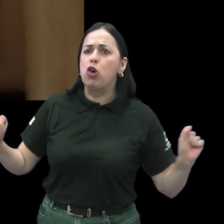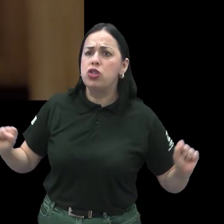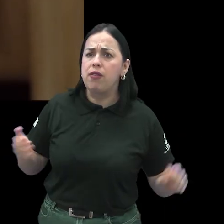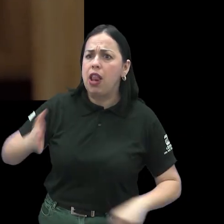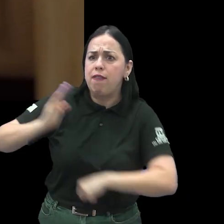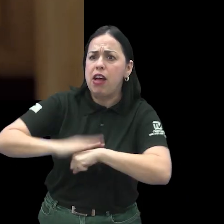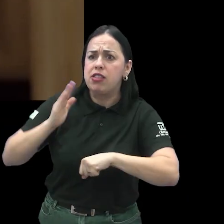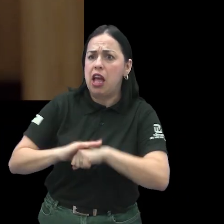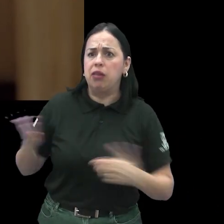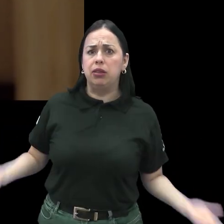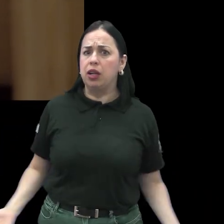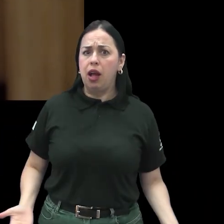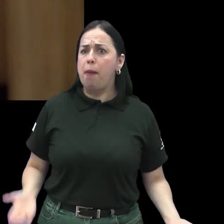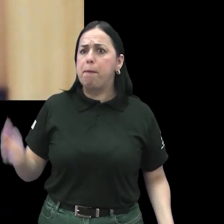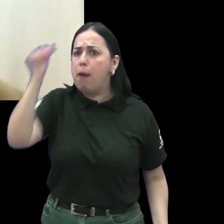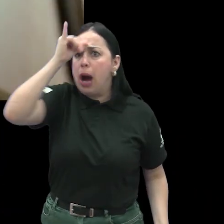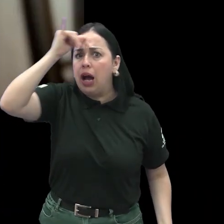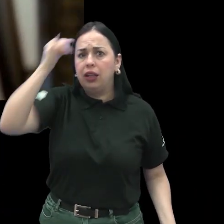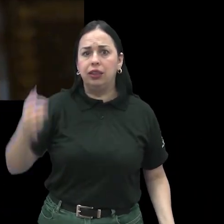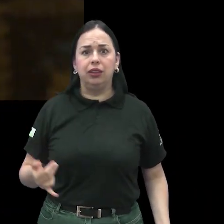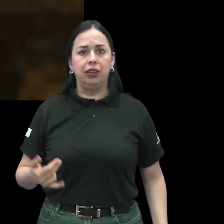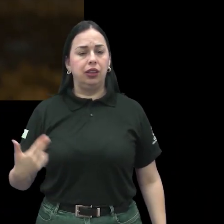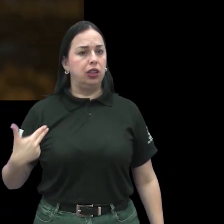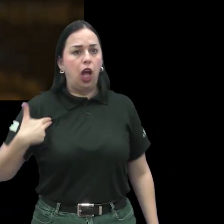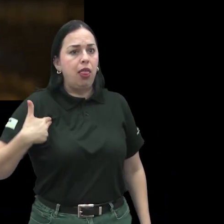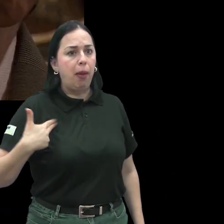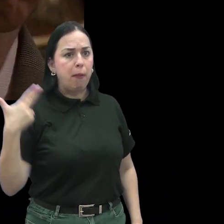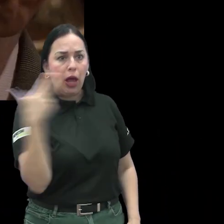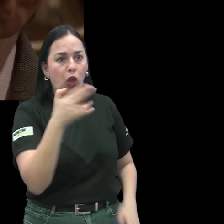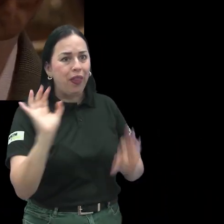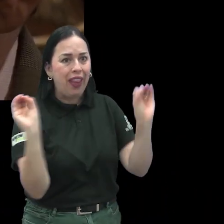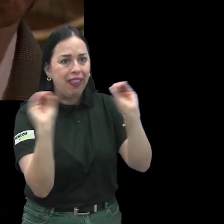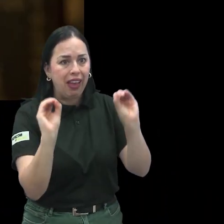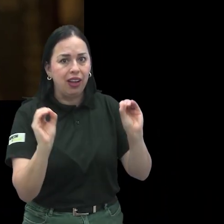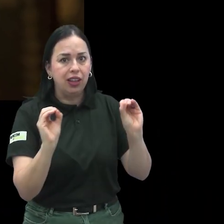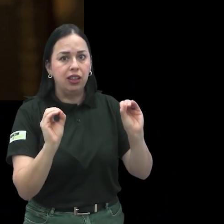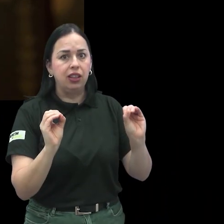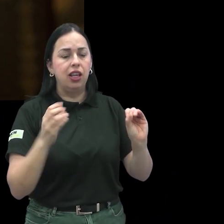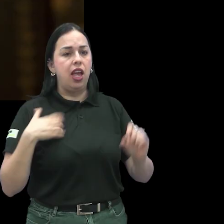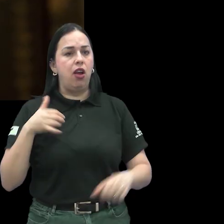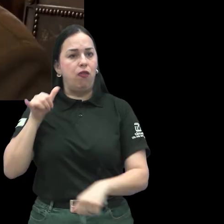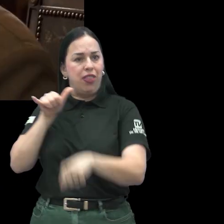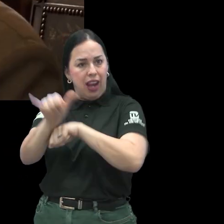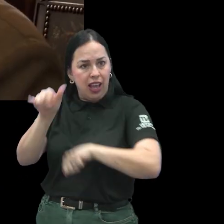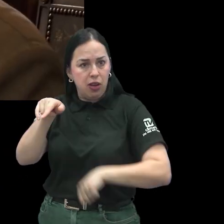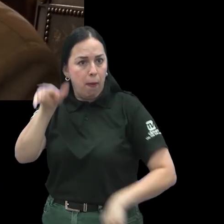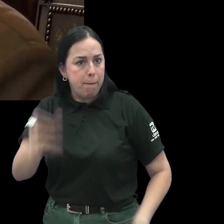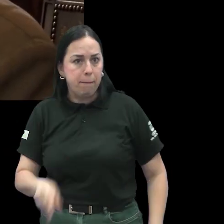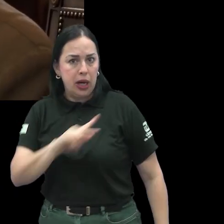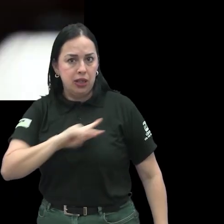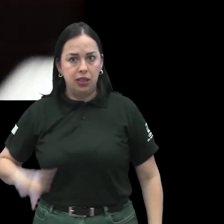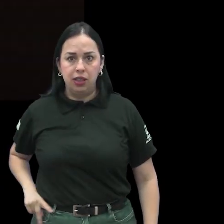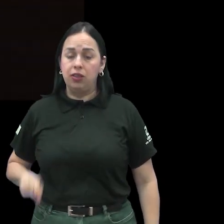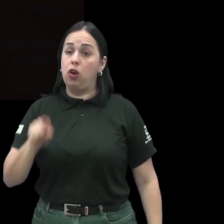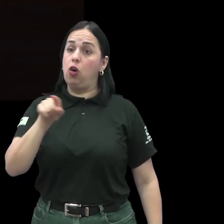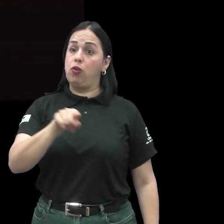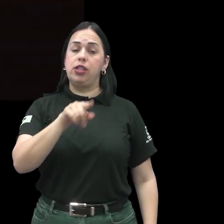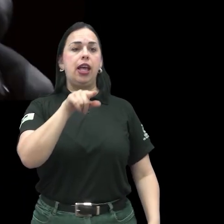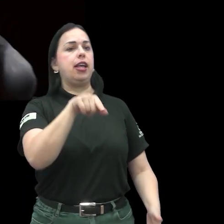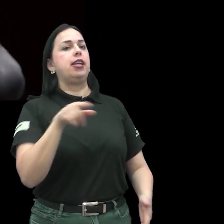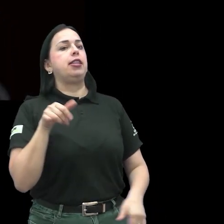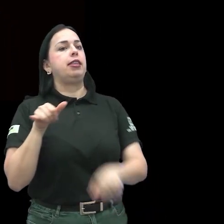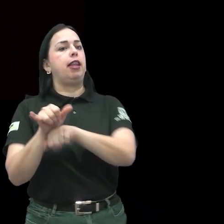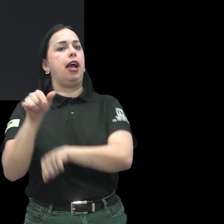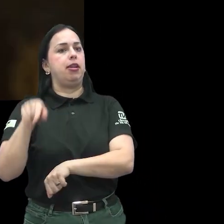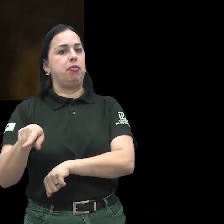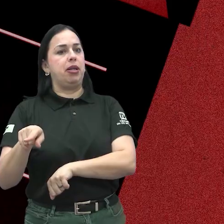uma besteira dessas contra mim? Getúlio não está envolvido nesse crime. Eu não vou trair o presidente. Ou se eu traio o presidente, ou se eu